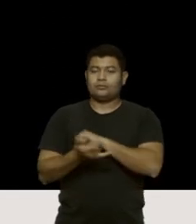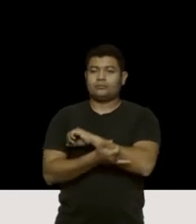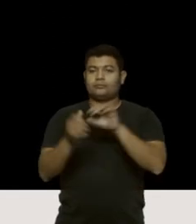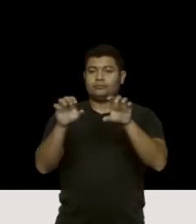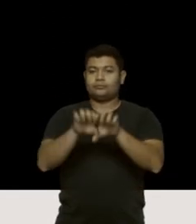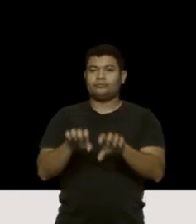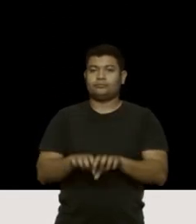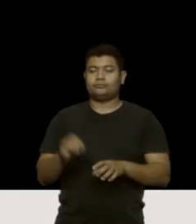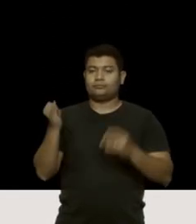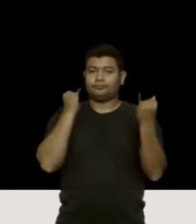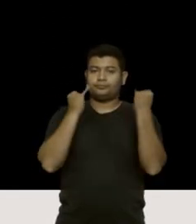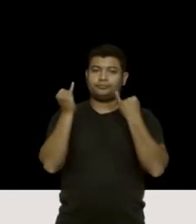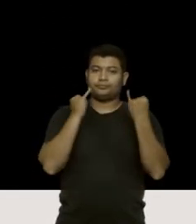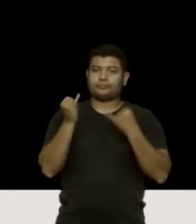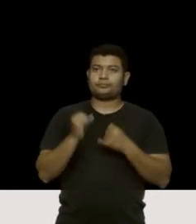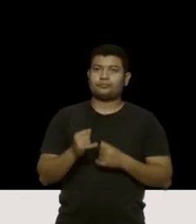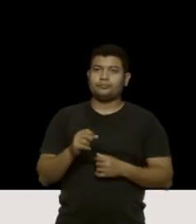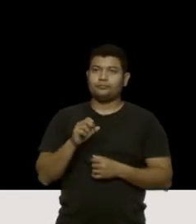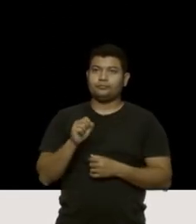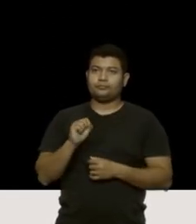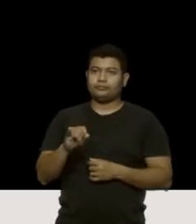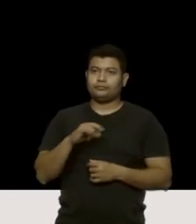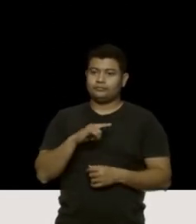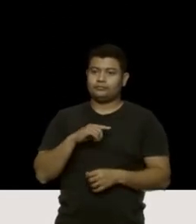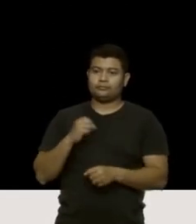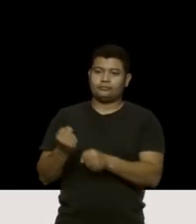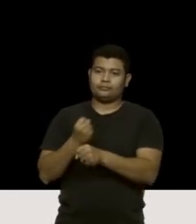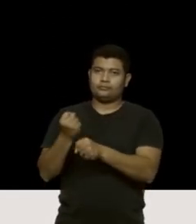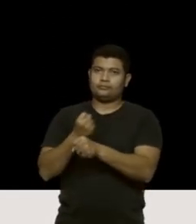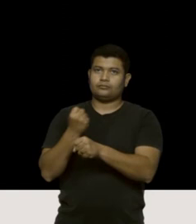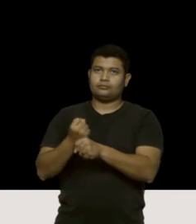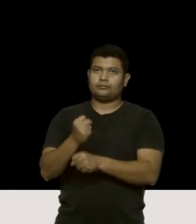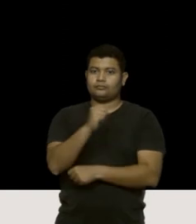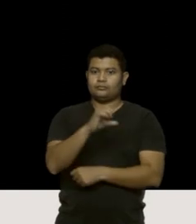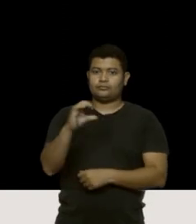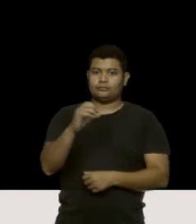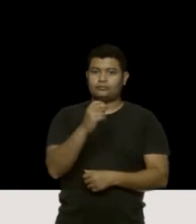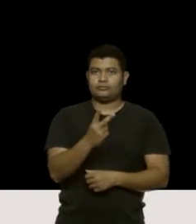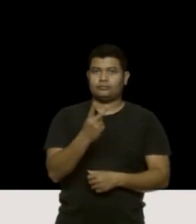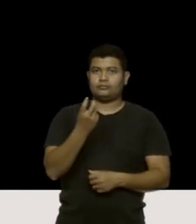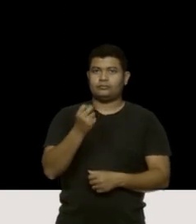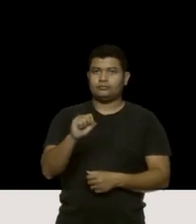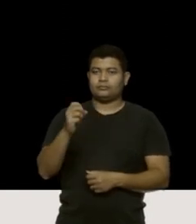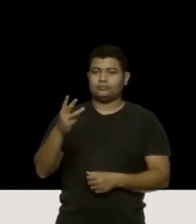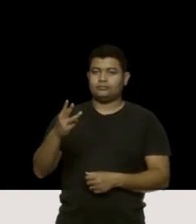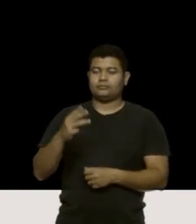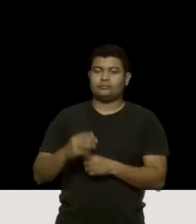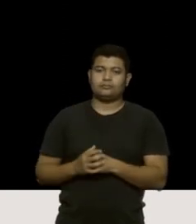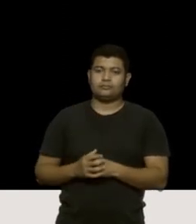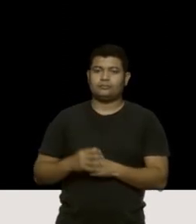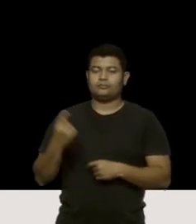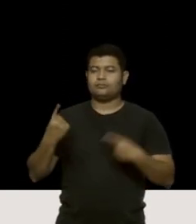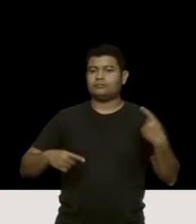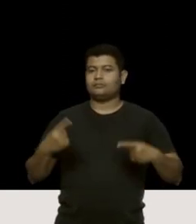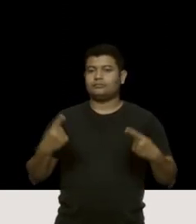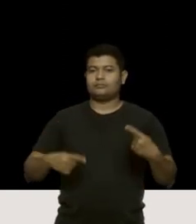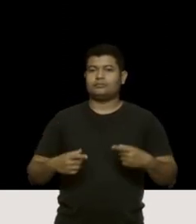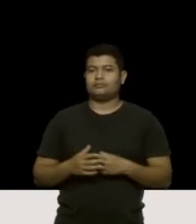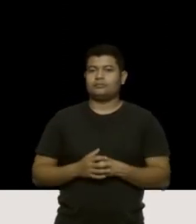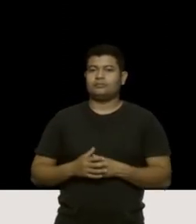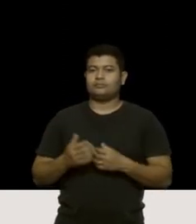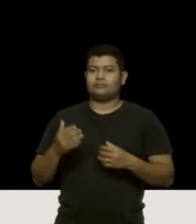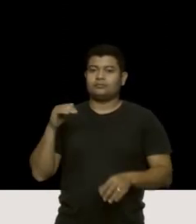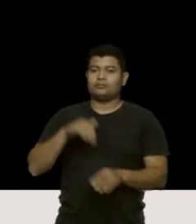informações acerca da realização de obras na SCC 283. Em discussão,